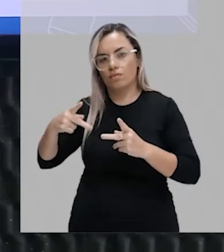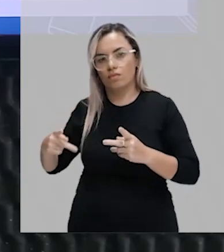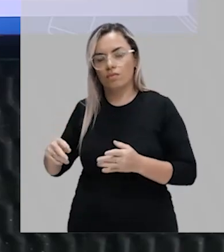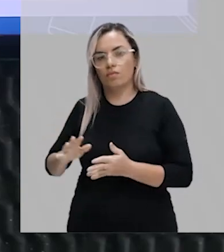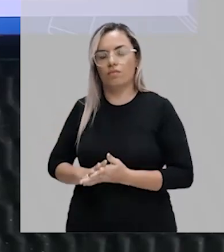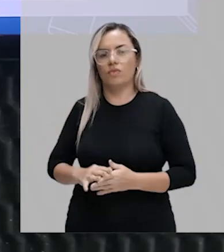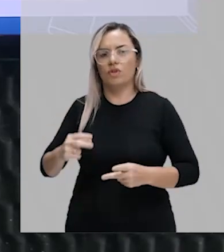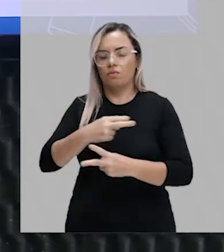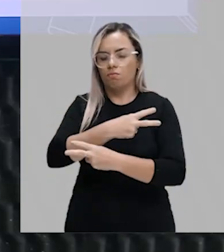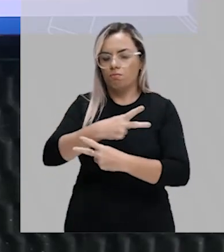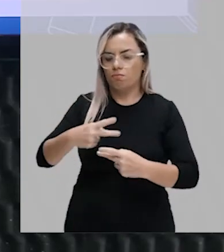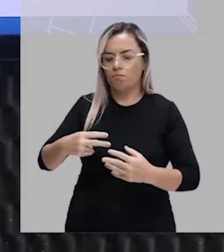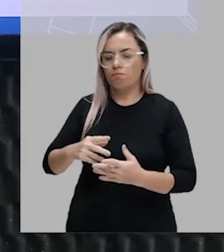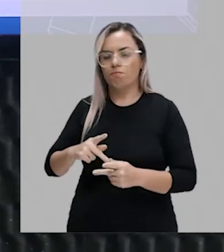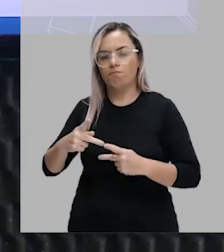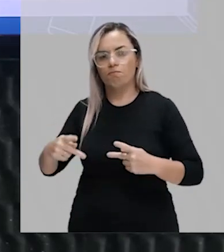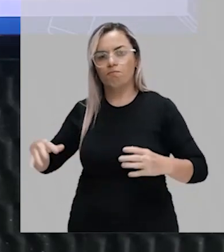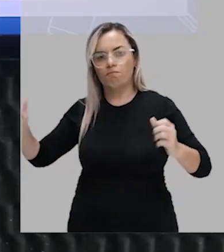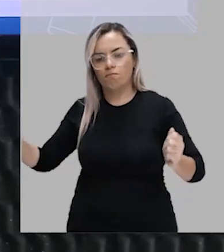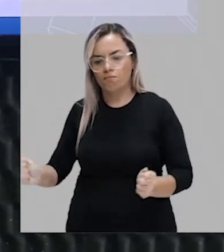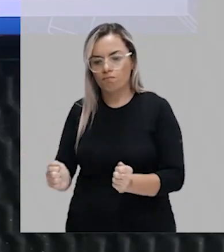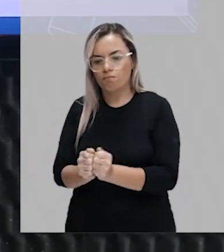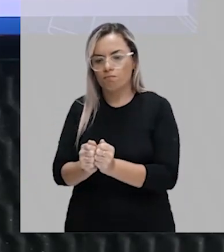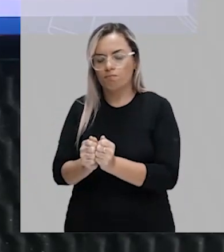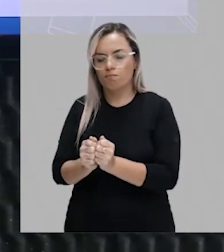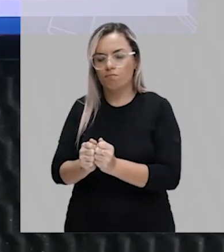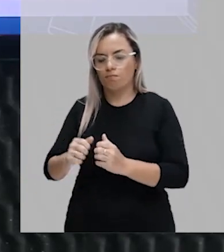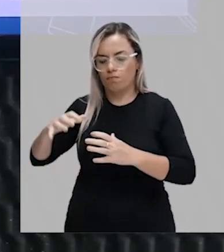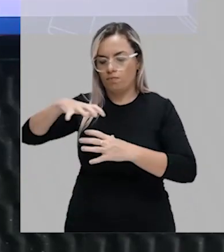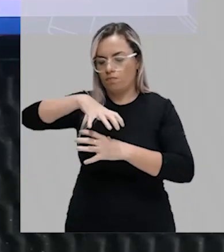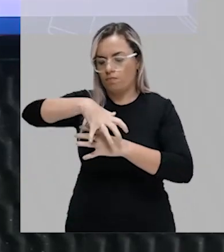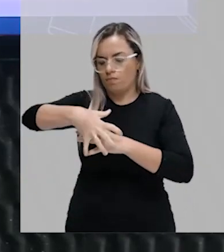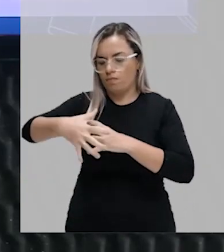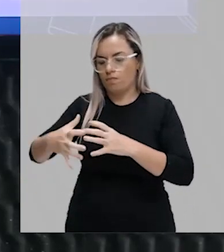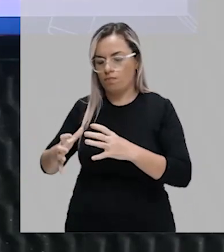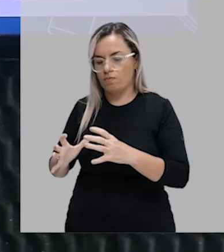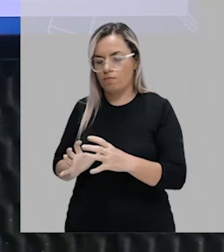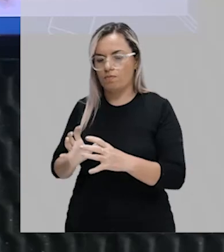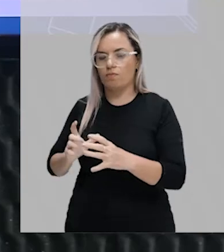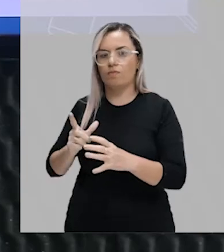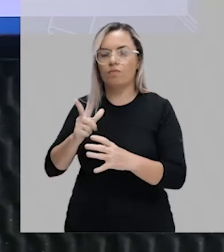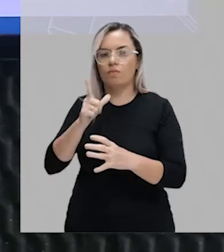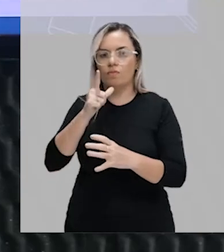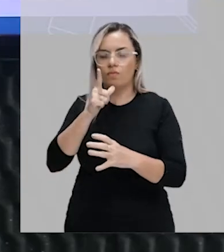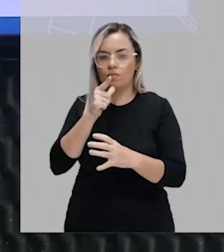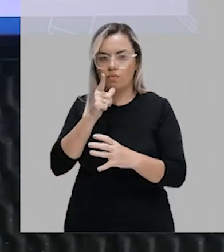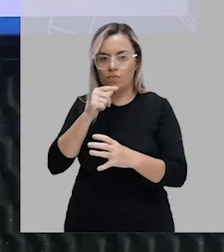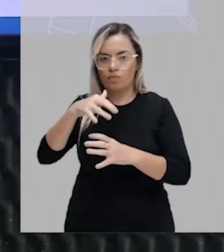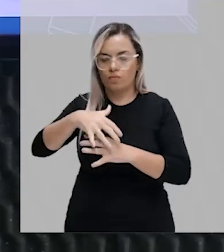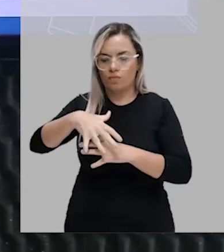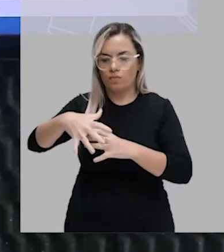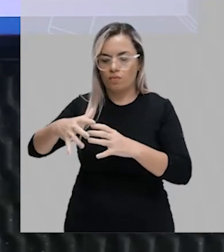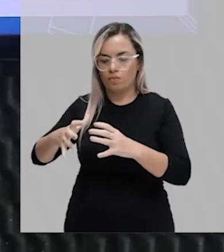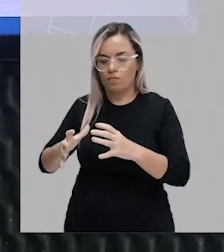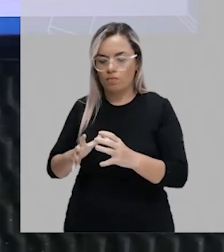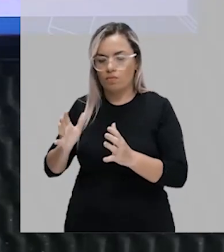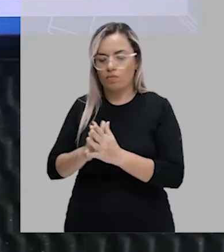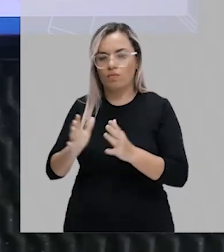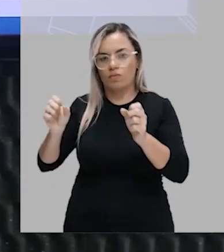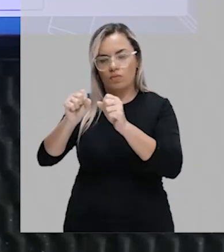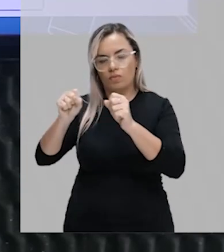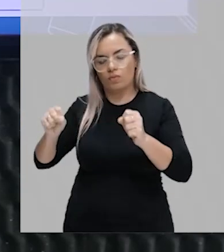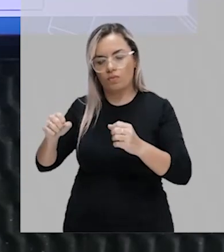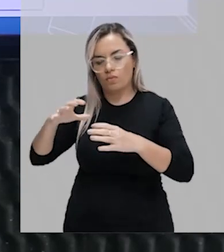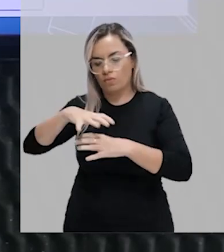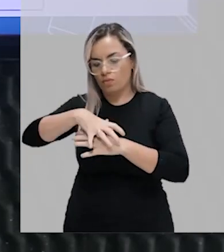proteínas juntinhas, tá? Isoladas aqui por uma película de água. Isso aqui é um sistema, seria o famoso sistema